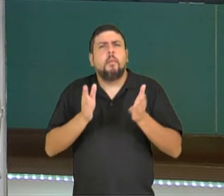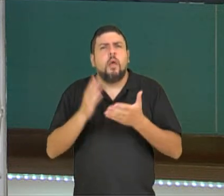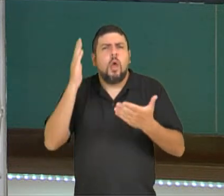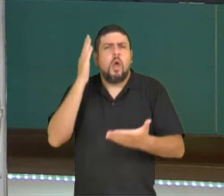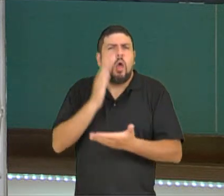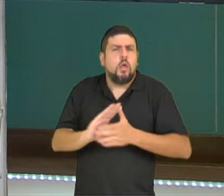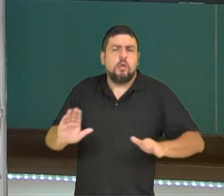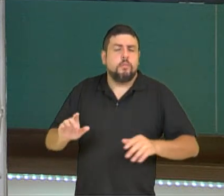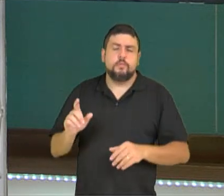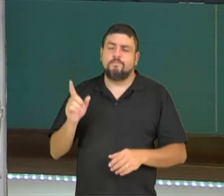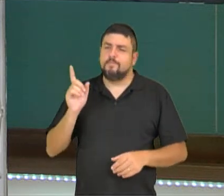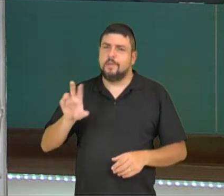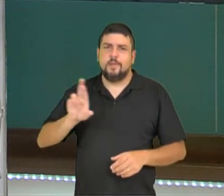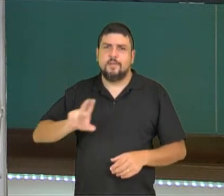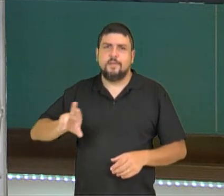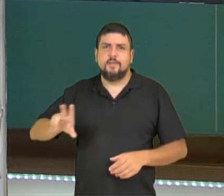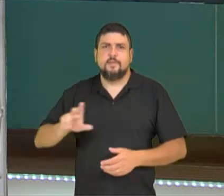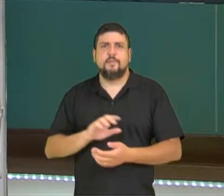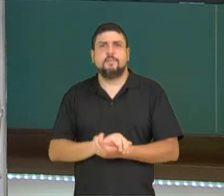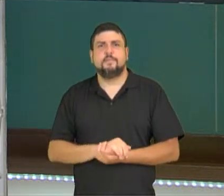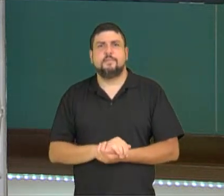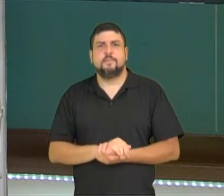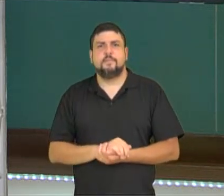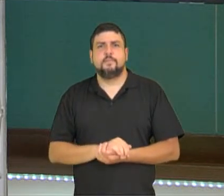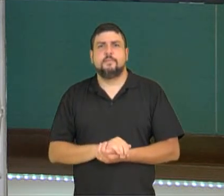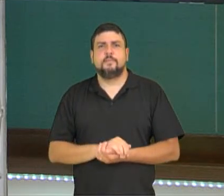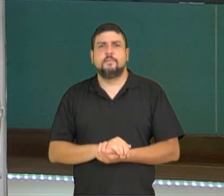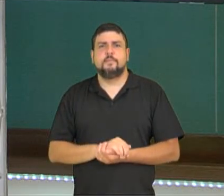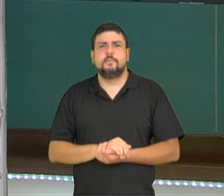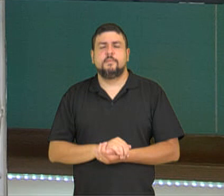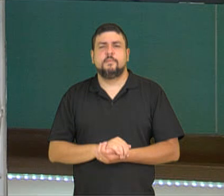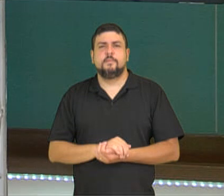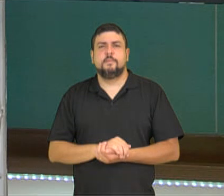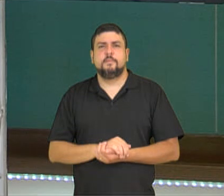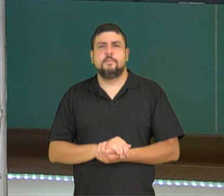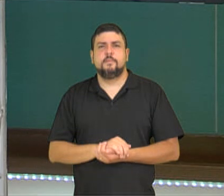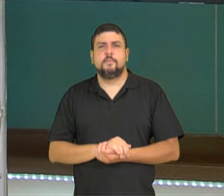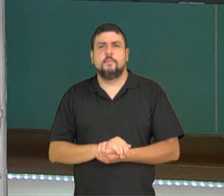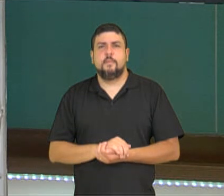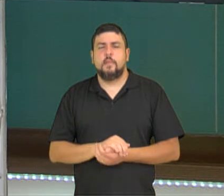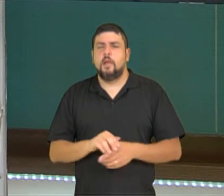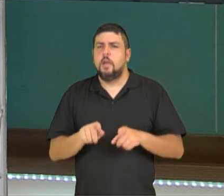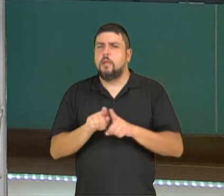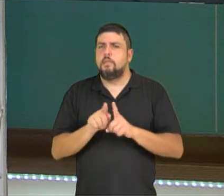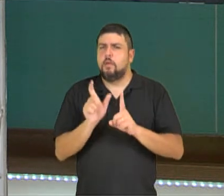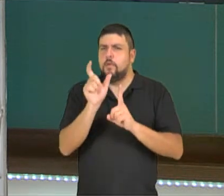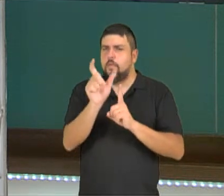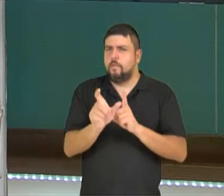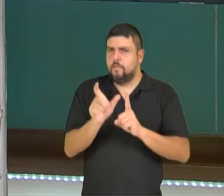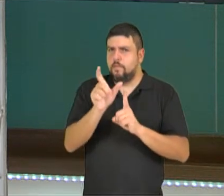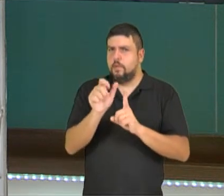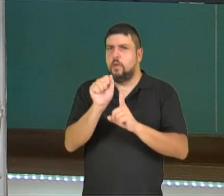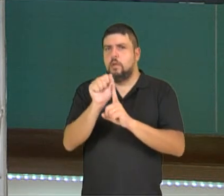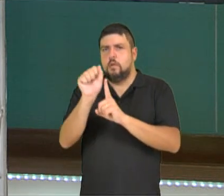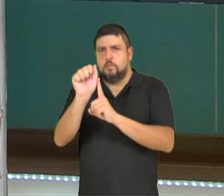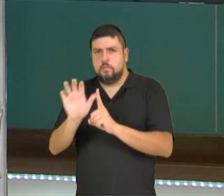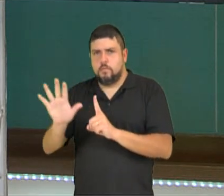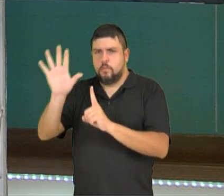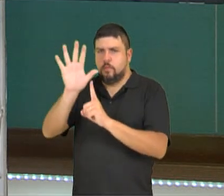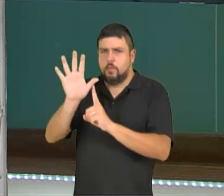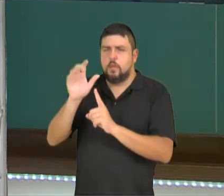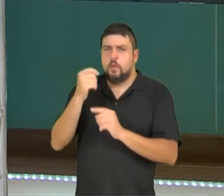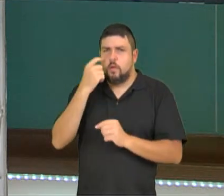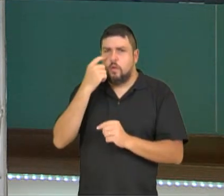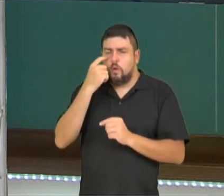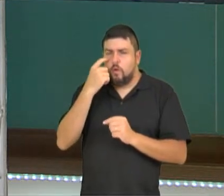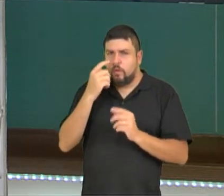questão das esmolas. Ainda falando sobre os elementos verbais e não verbais, do cartaz que temos aqui ao